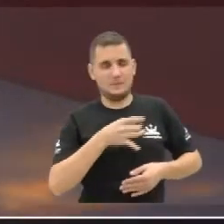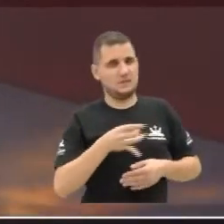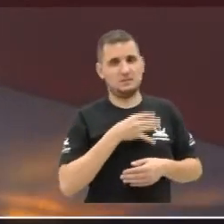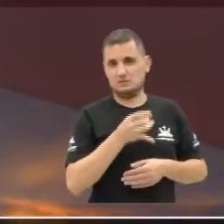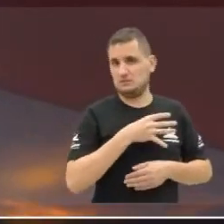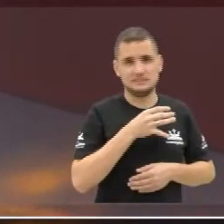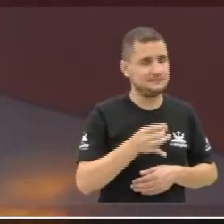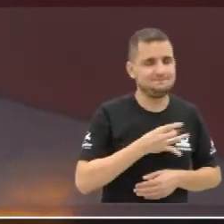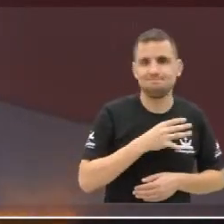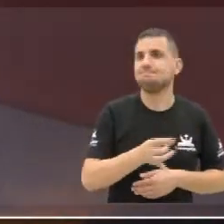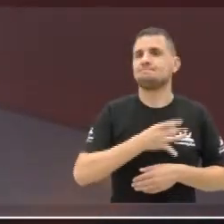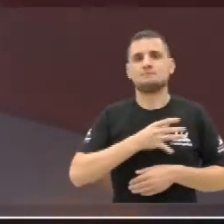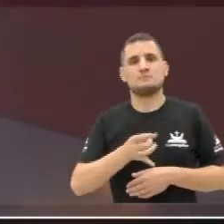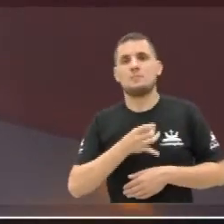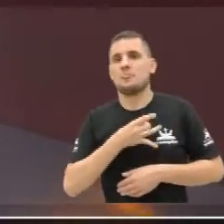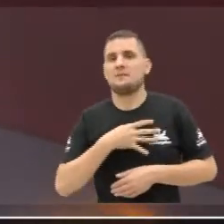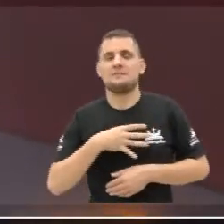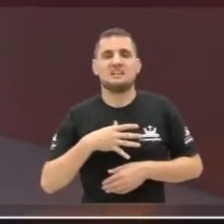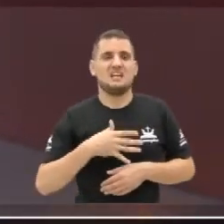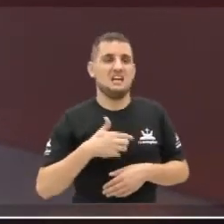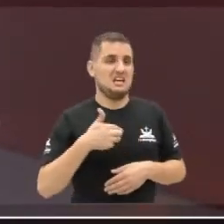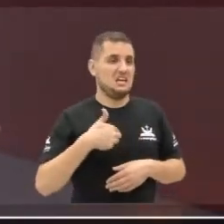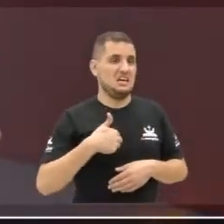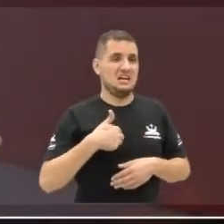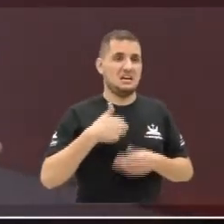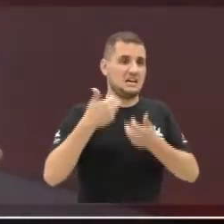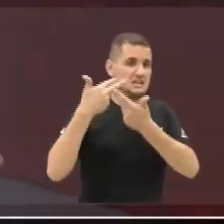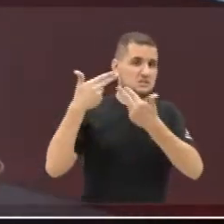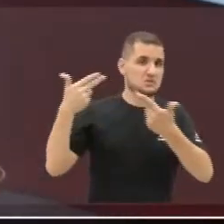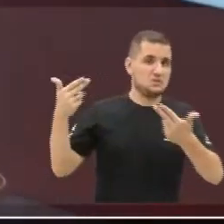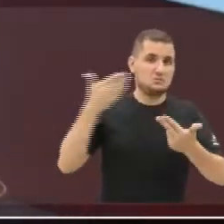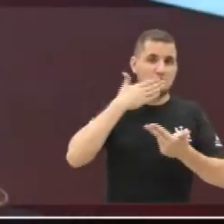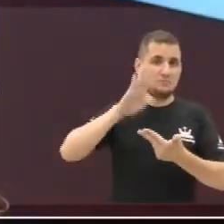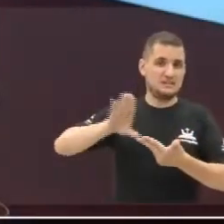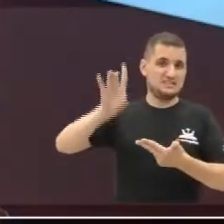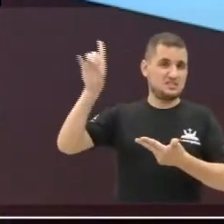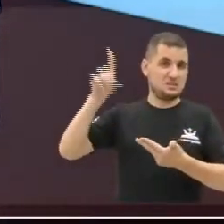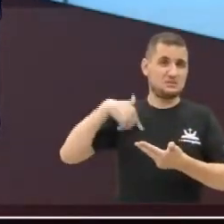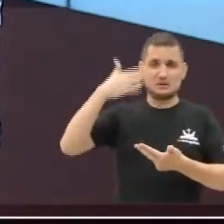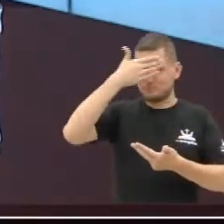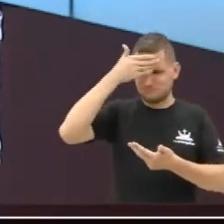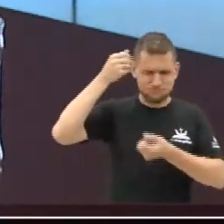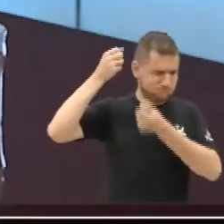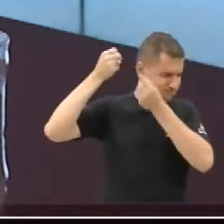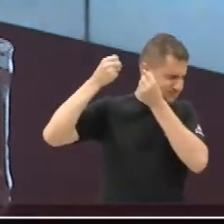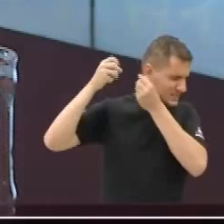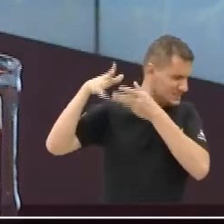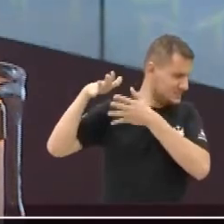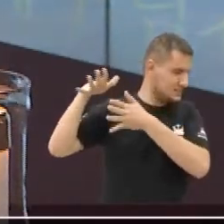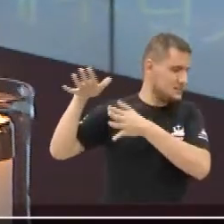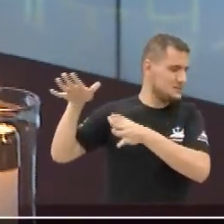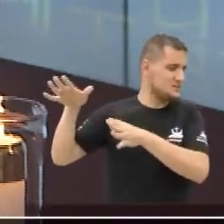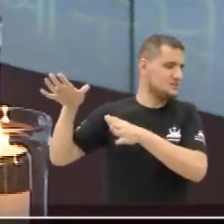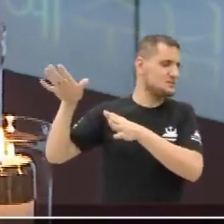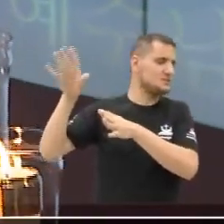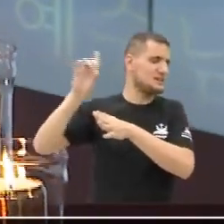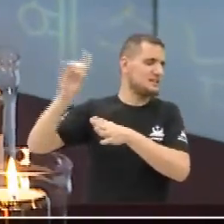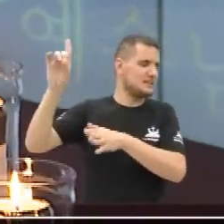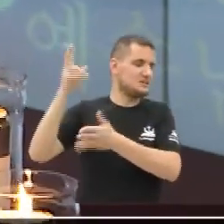lugar. Esqueço da sua promessa de que sempre